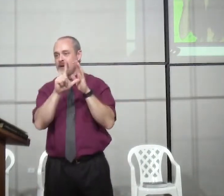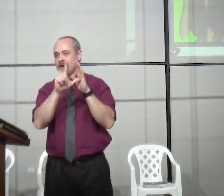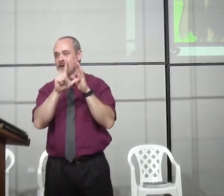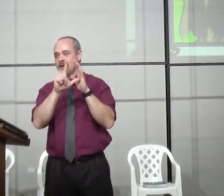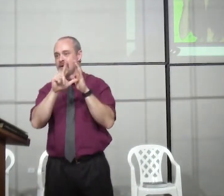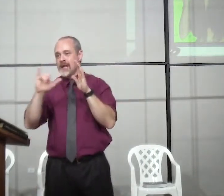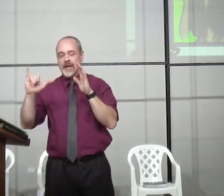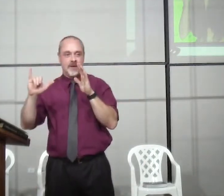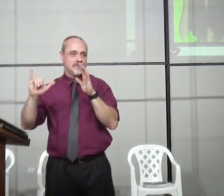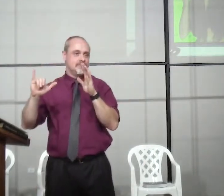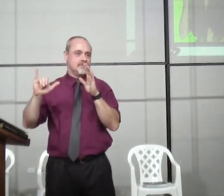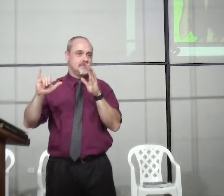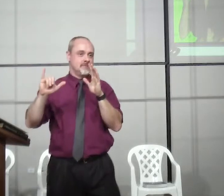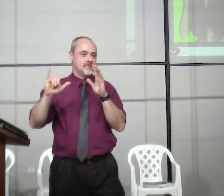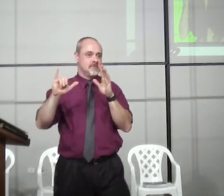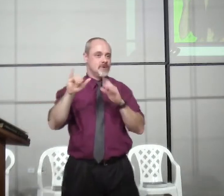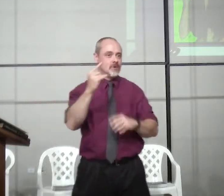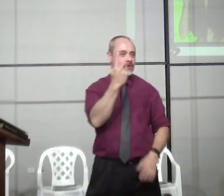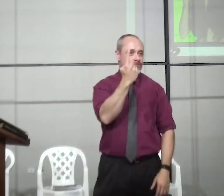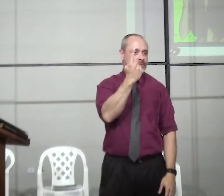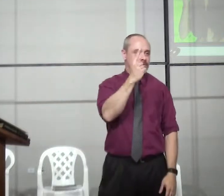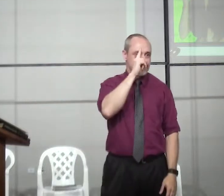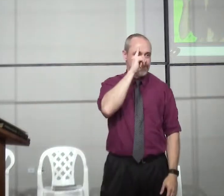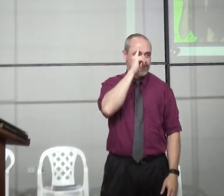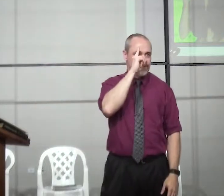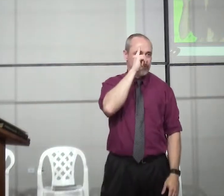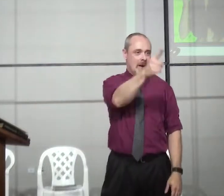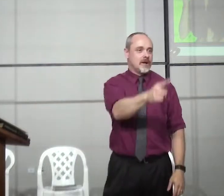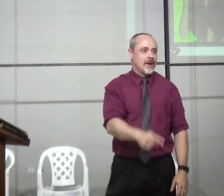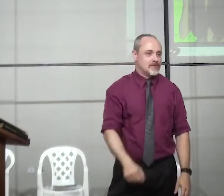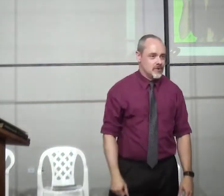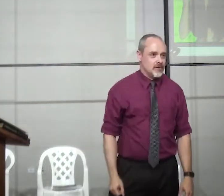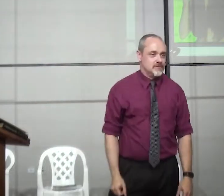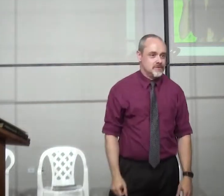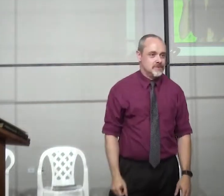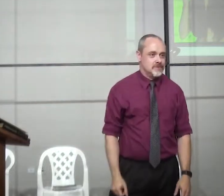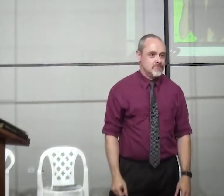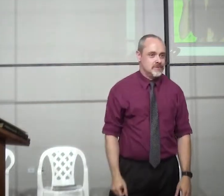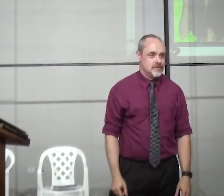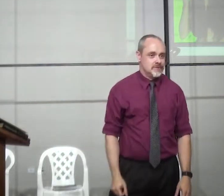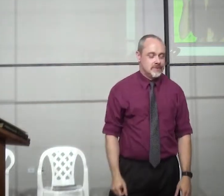Uma lei. Um mandamento.